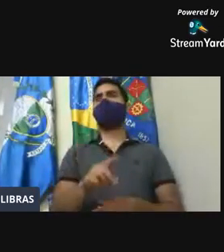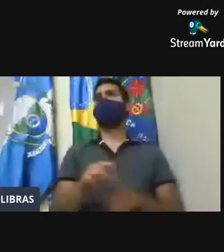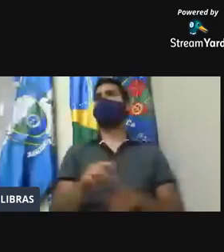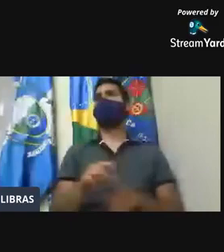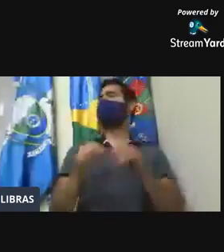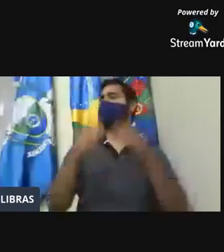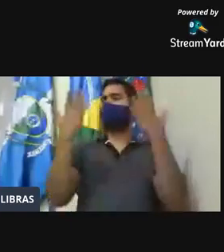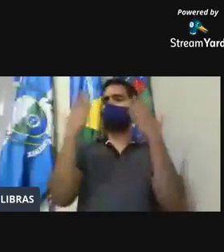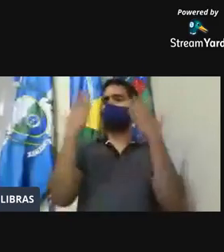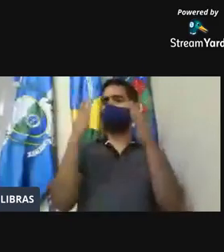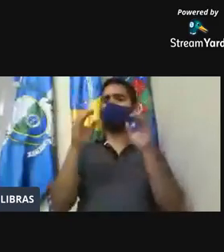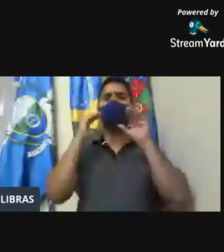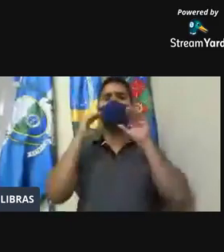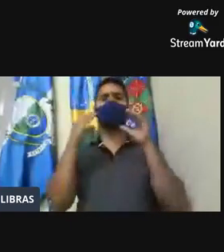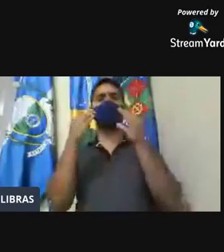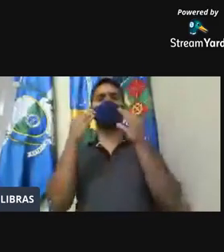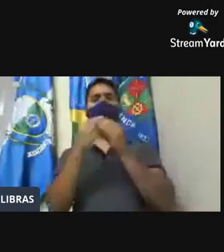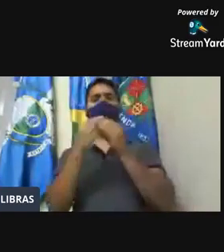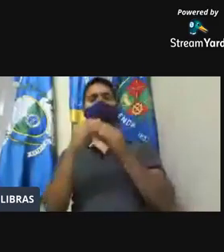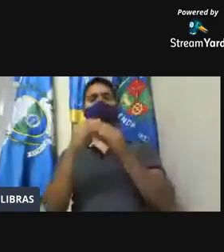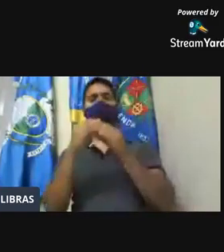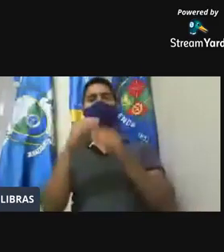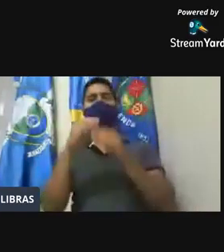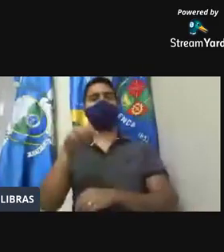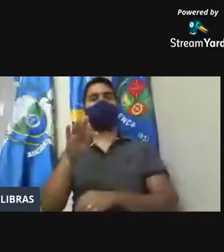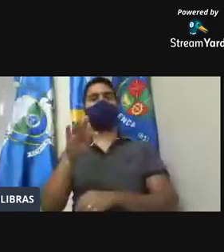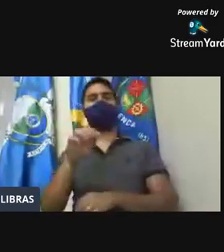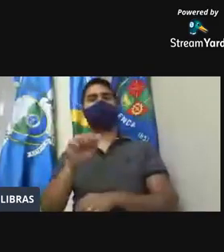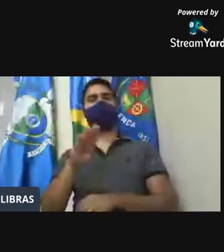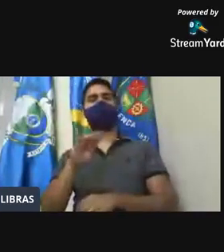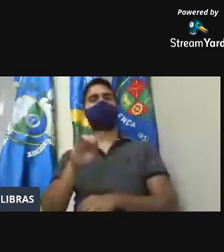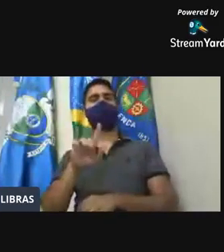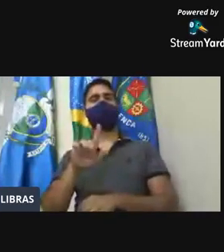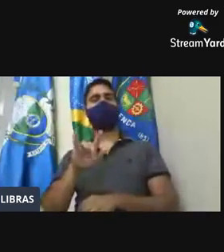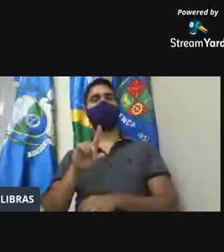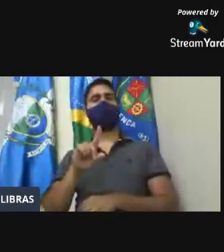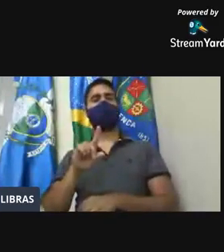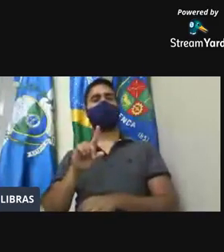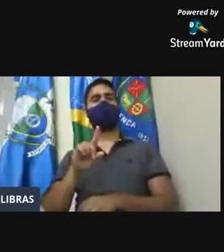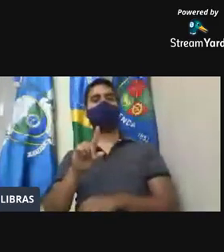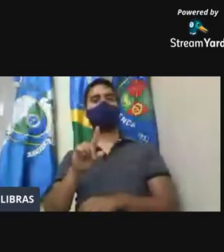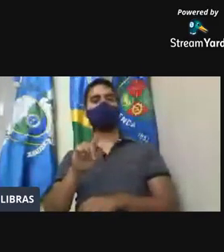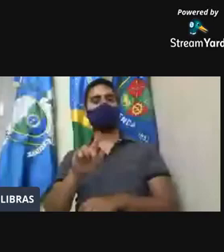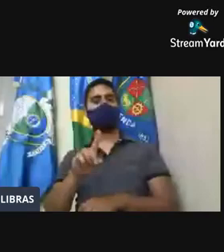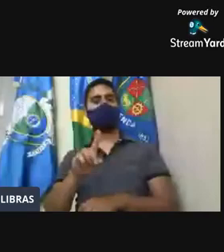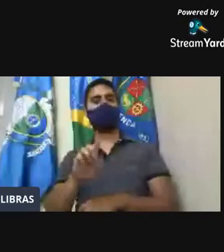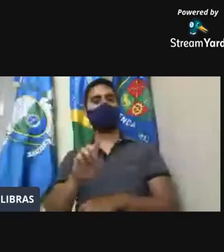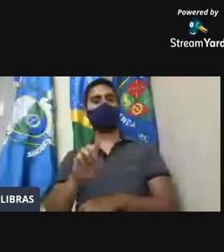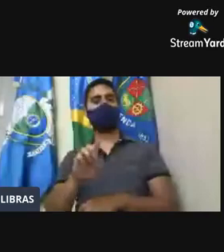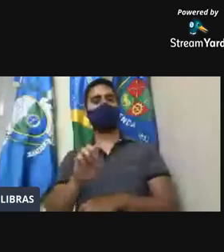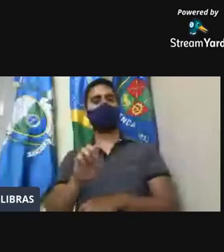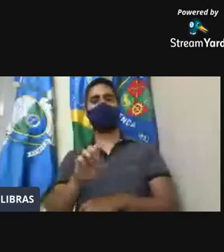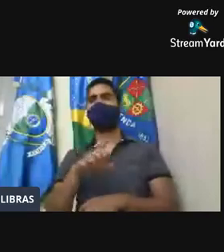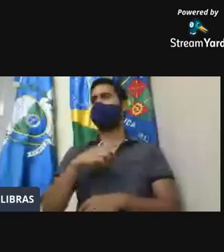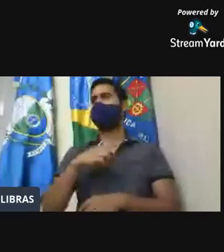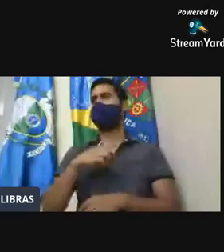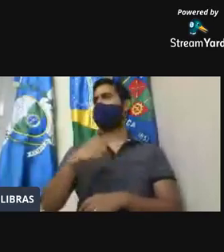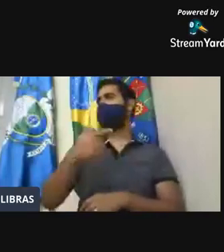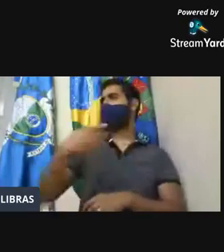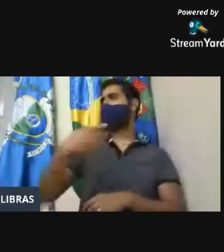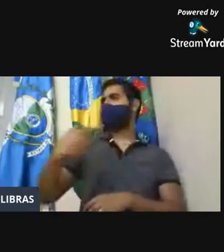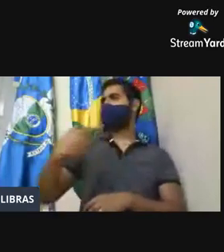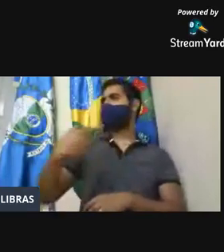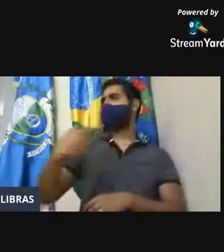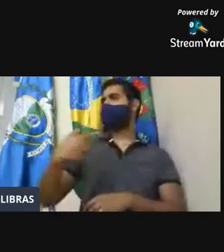moções de aplausos ao Conselho Regional de Contabilidade do Estado do Rio de Janeiro. Com 73 anos de atuação, o